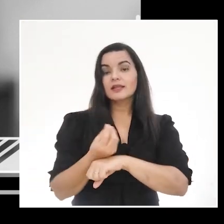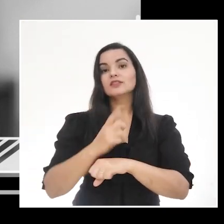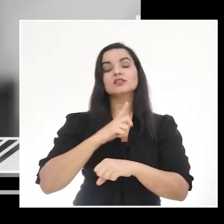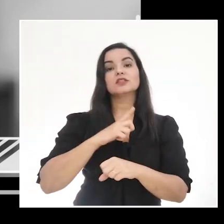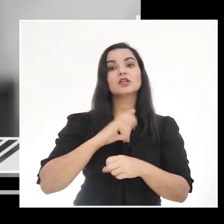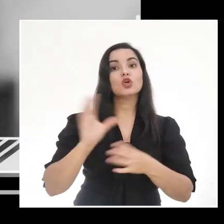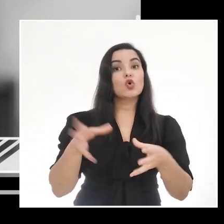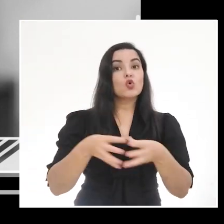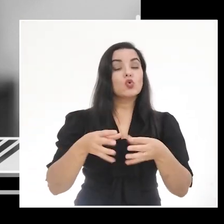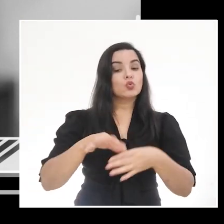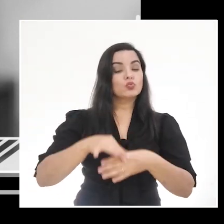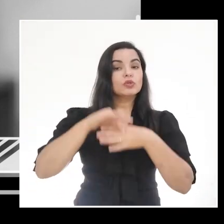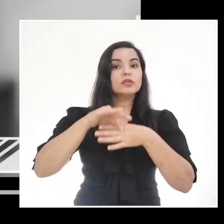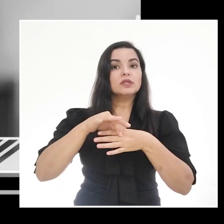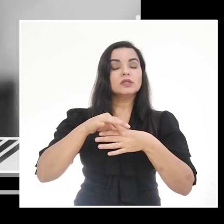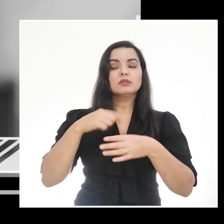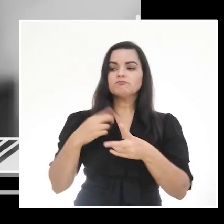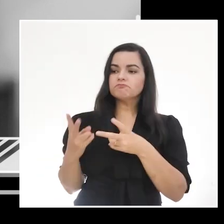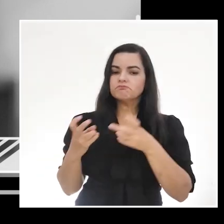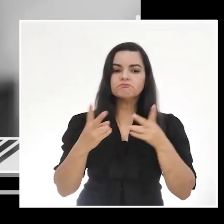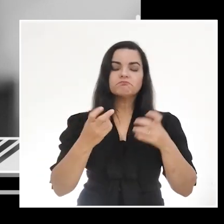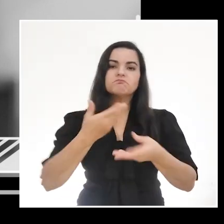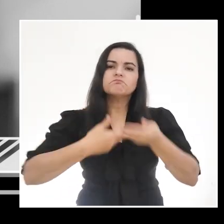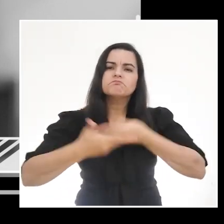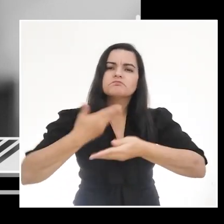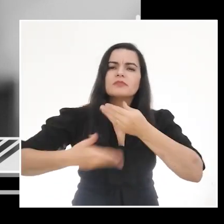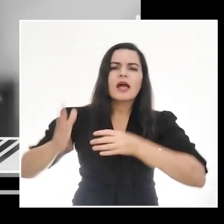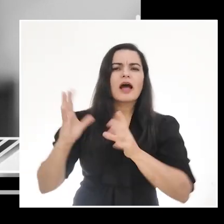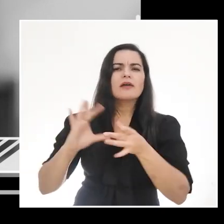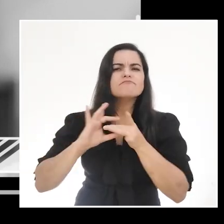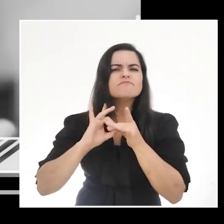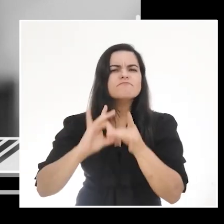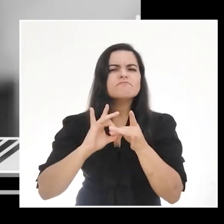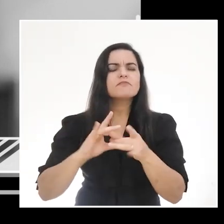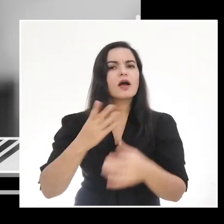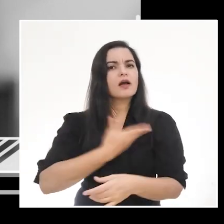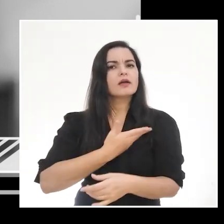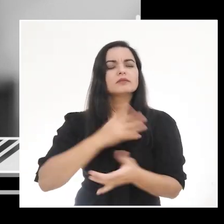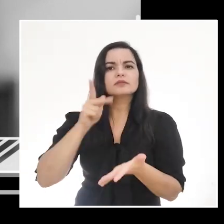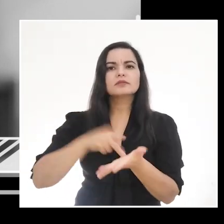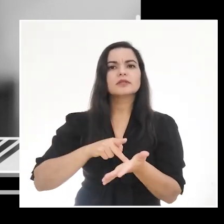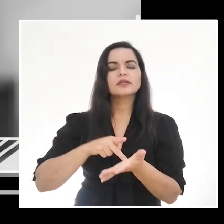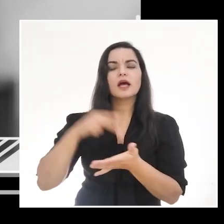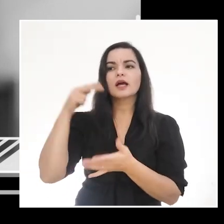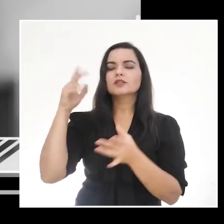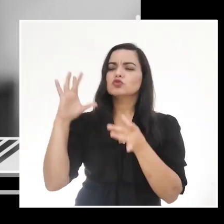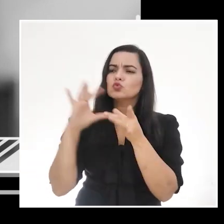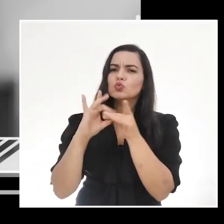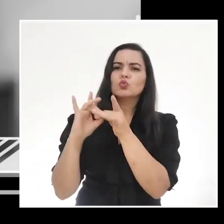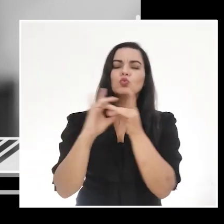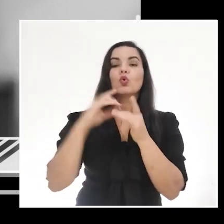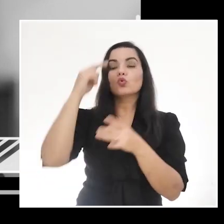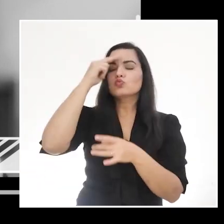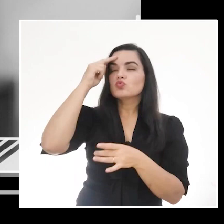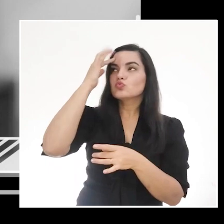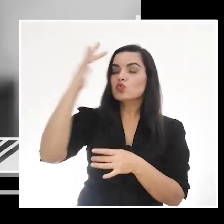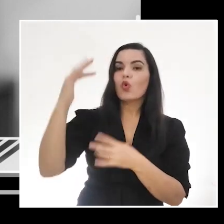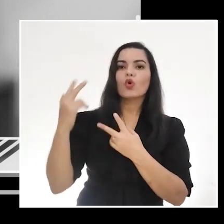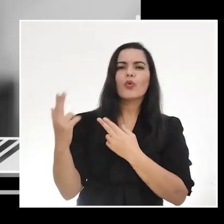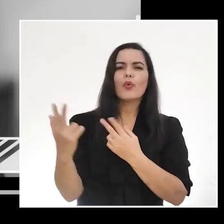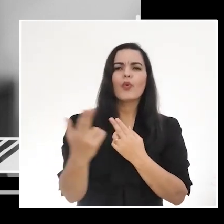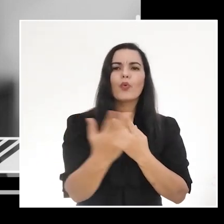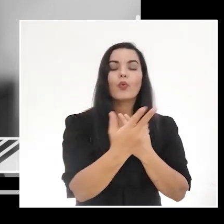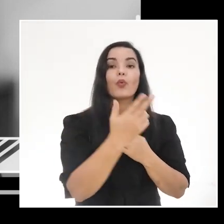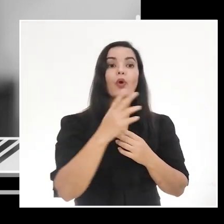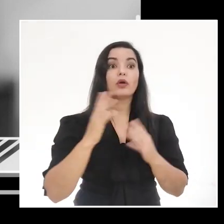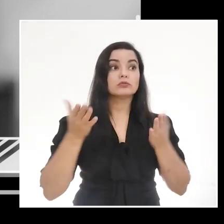de igreja, onde nós possamos olhar uns para os outros e perceber uma jornada espiritual assim, e isso gerando uma